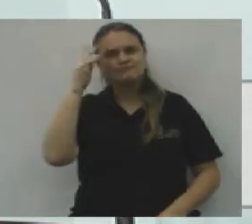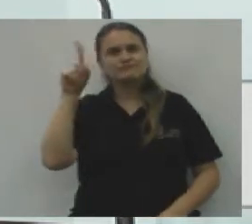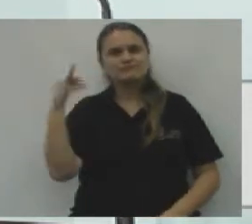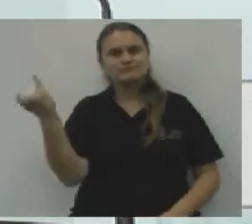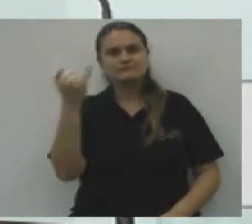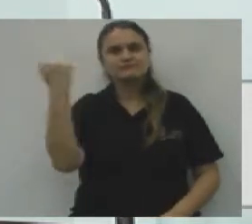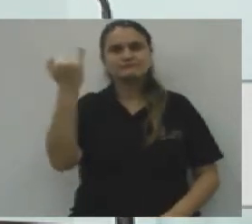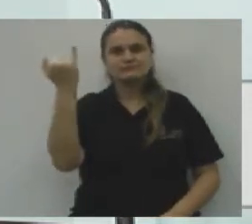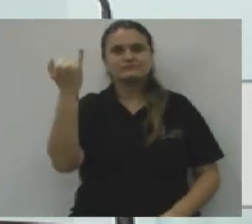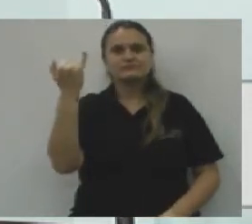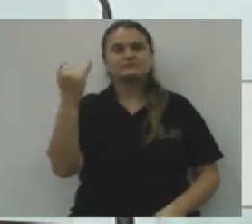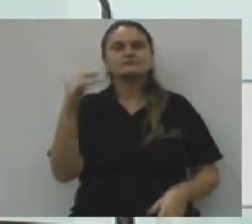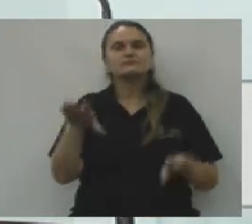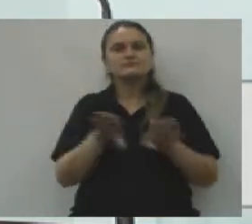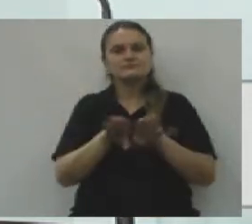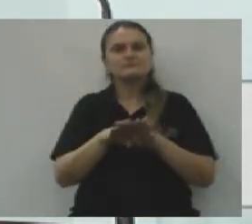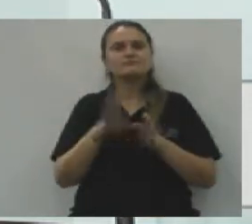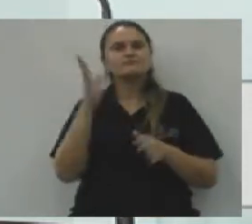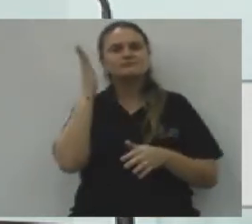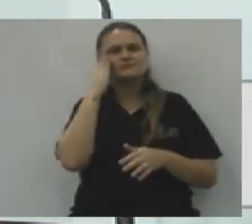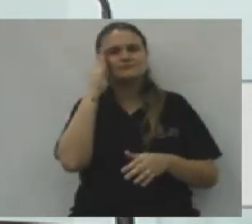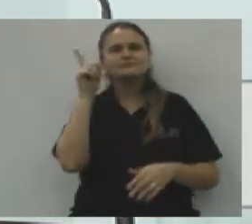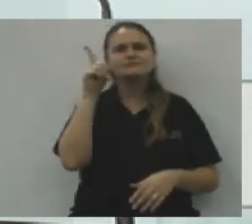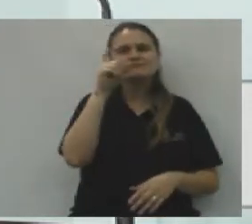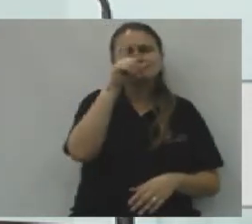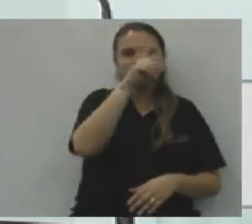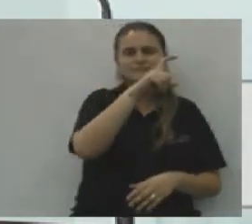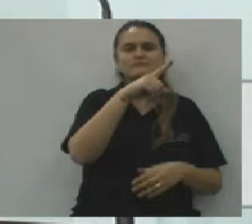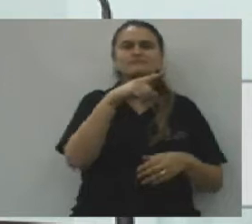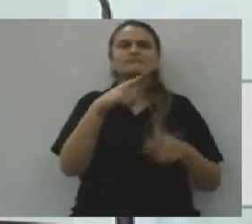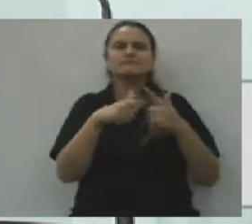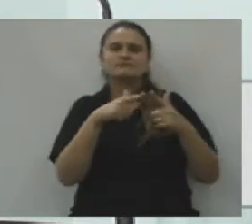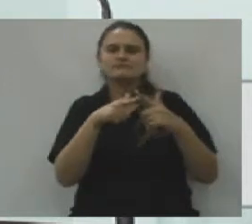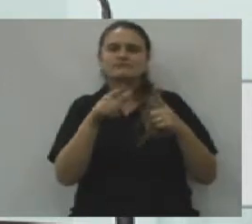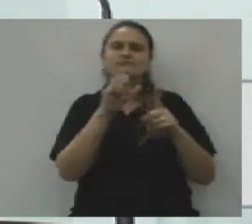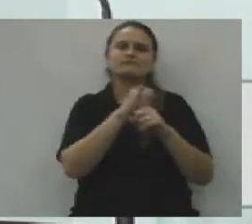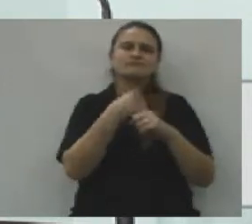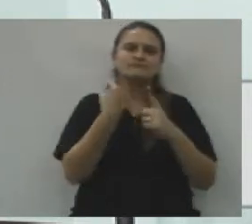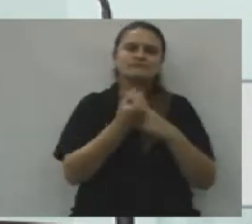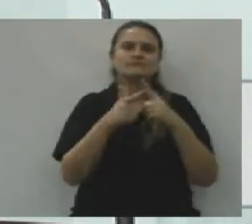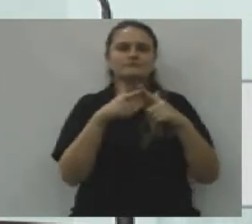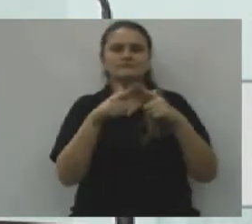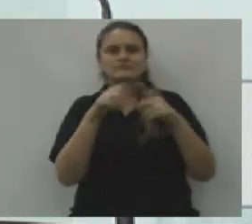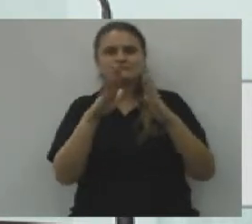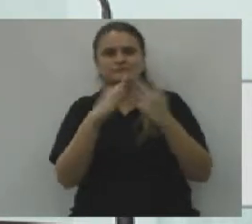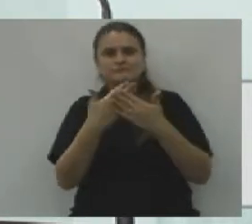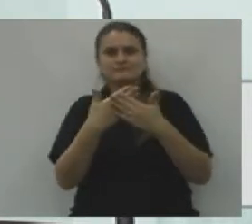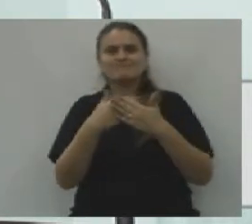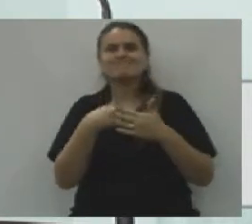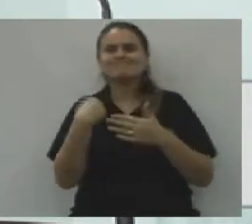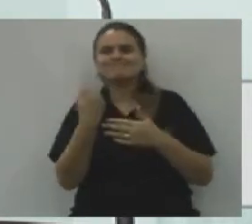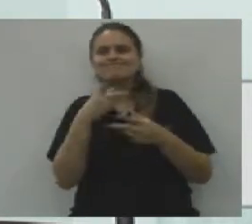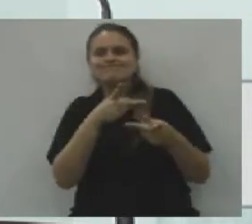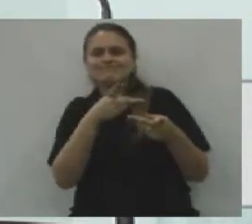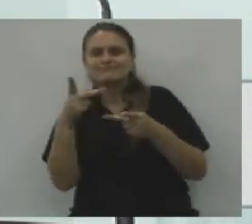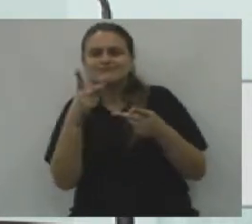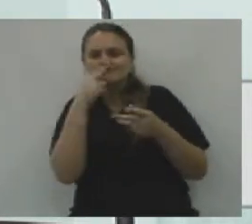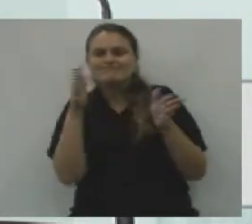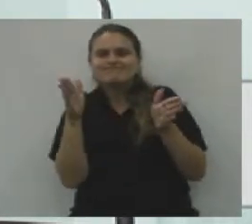espaço importante, mesmo sabendo das dificuldades de espaço físico, que eu estive lá visitando, né? E a gente vê que é